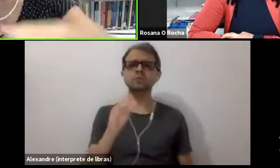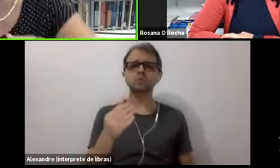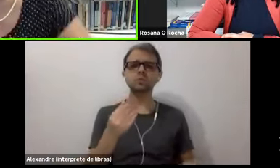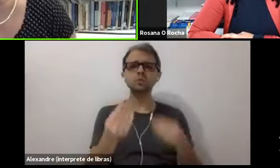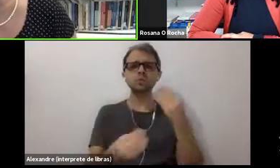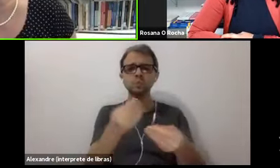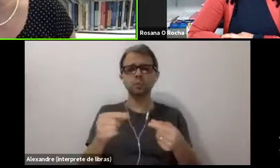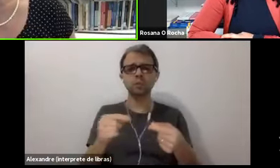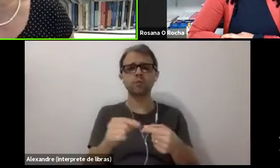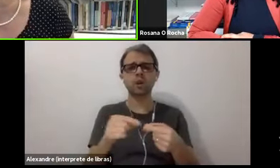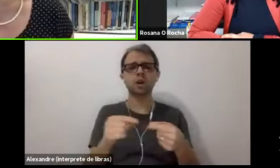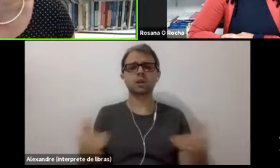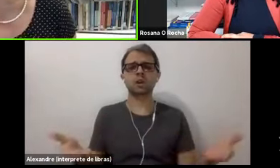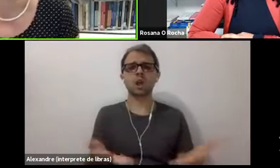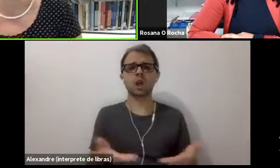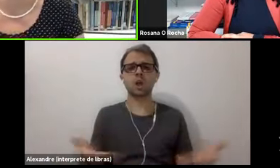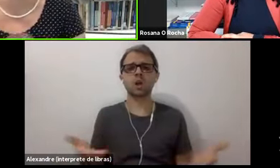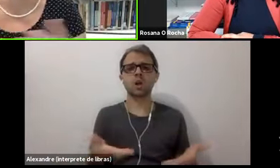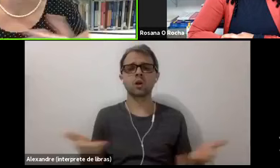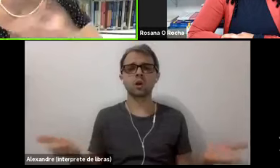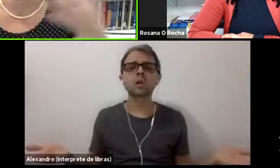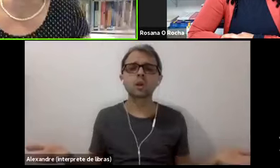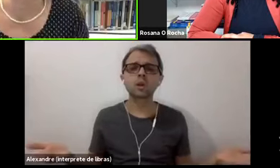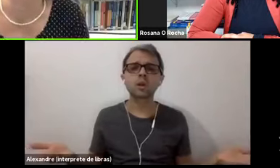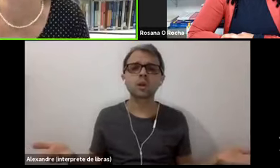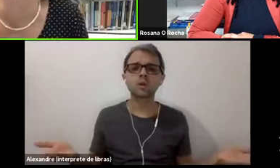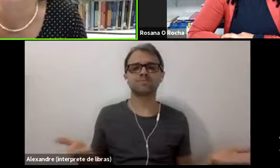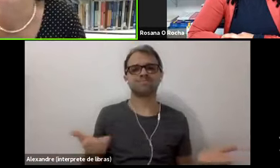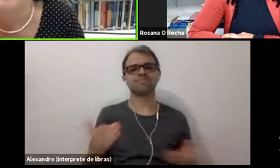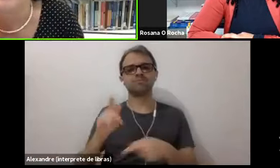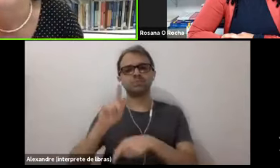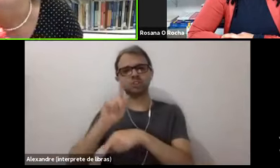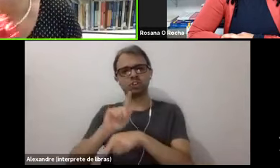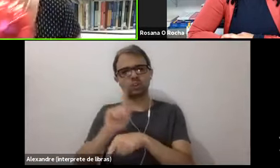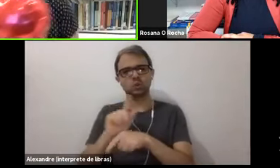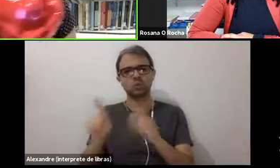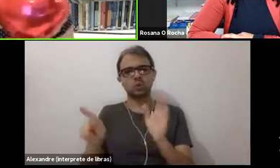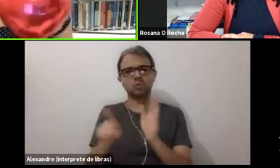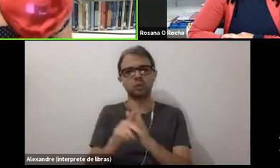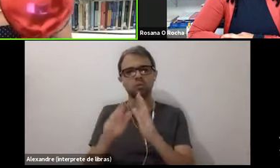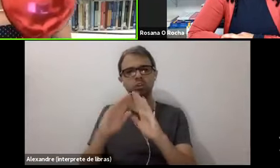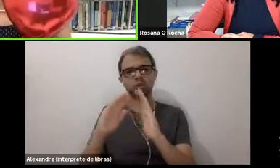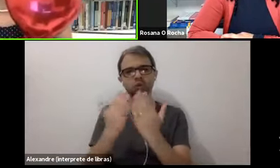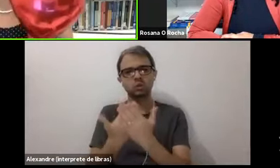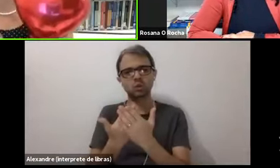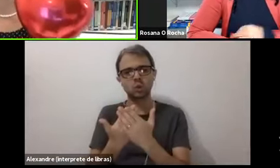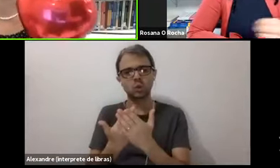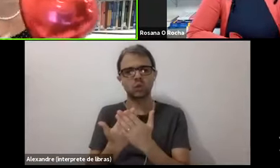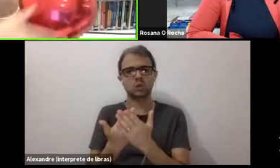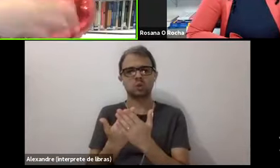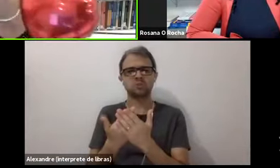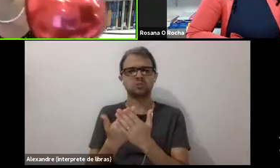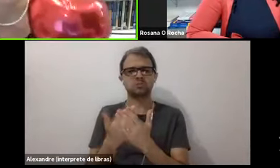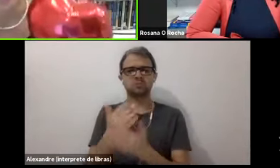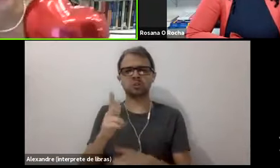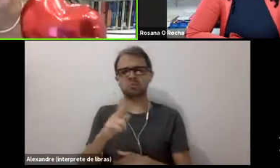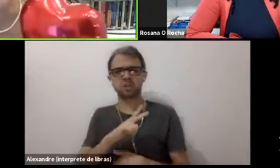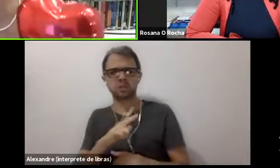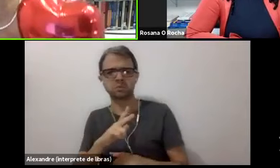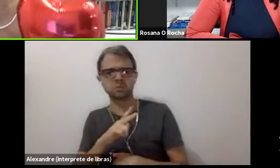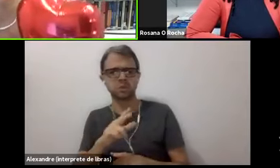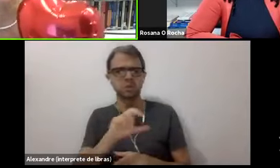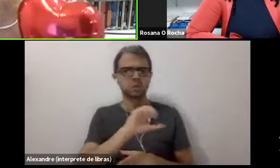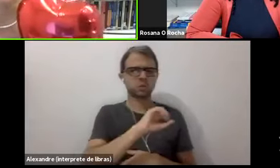esses gestores que estão aqui, que são de escolas públicas e privadas da cidade de São Paulo ou do